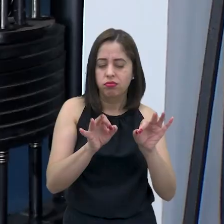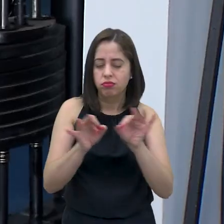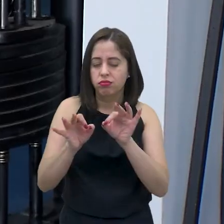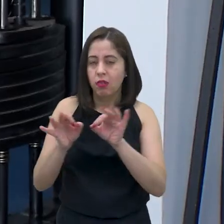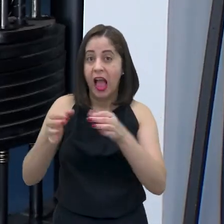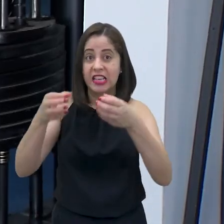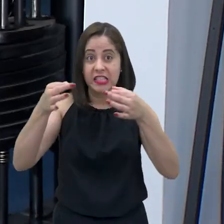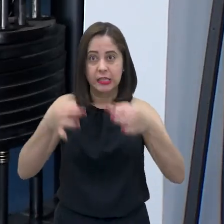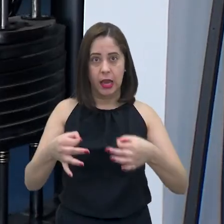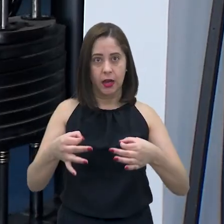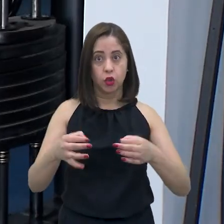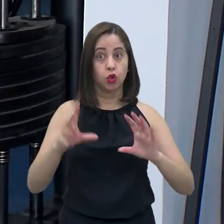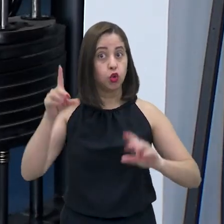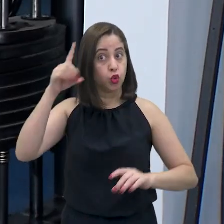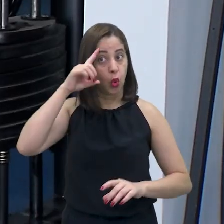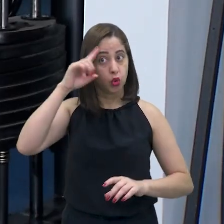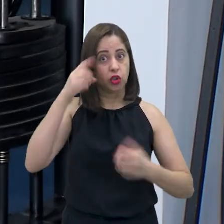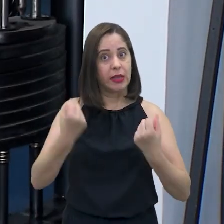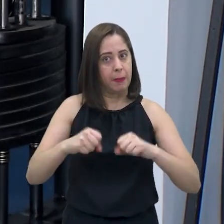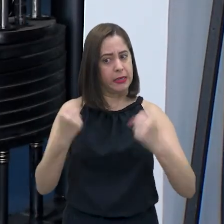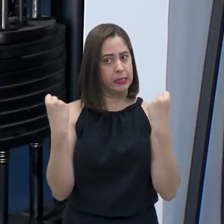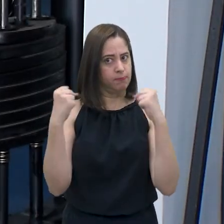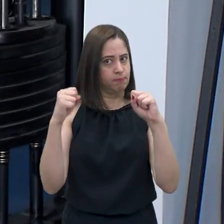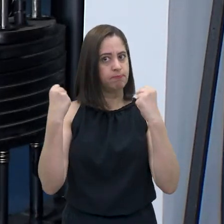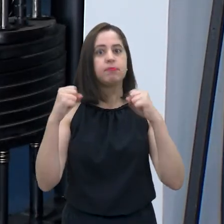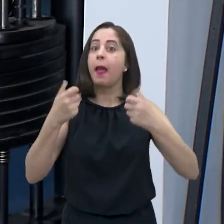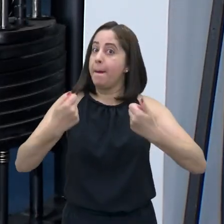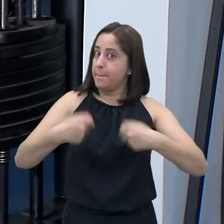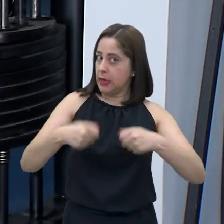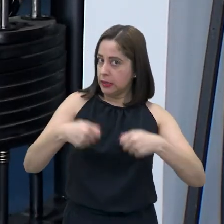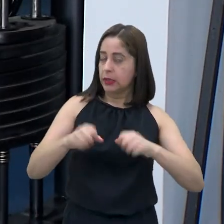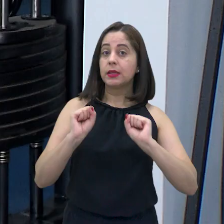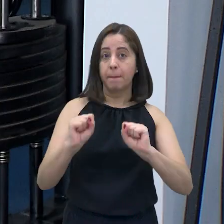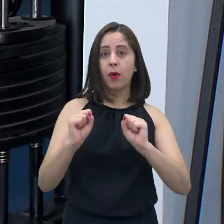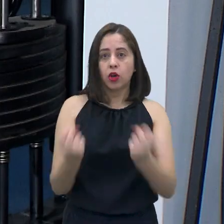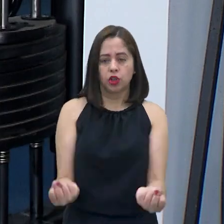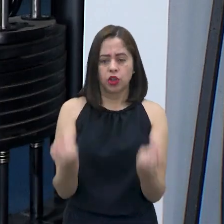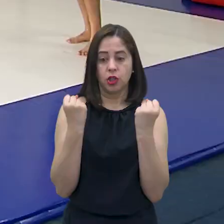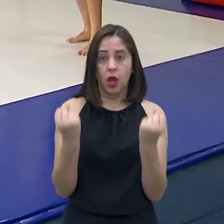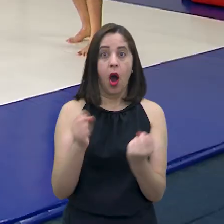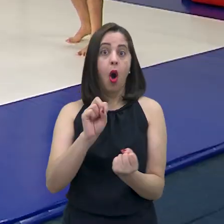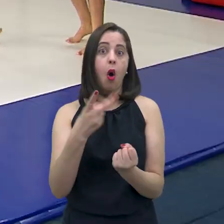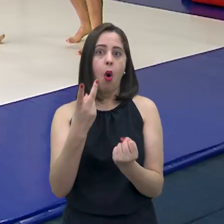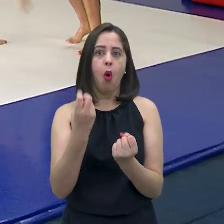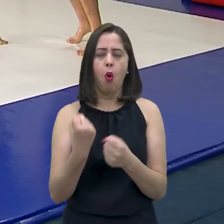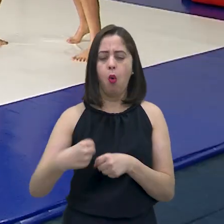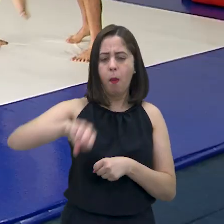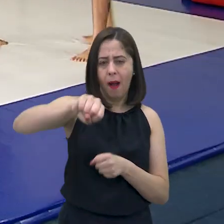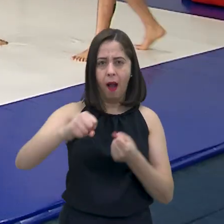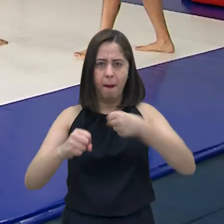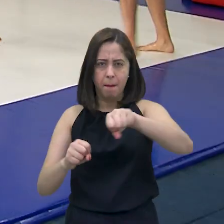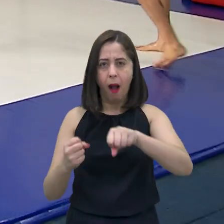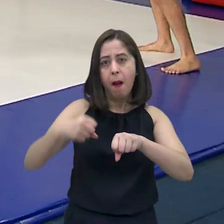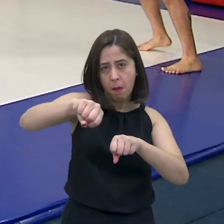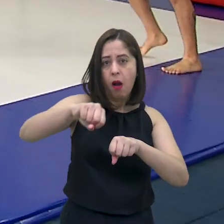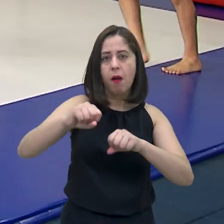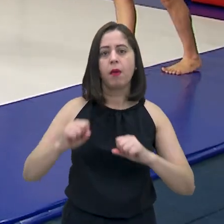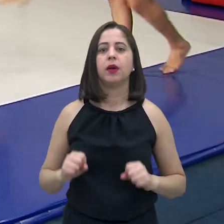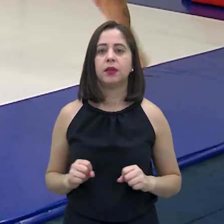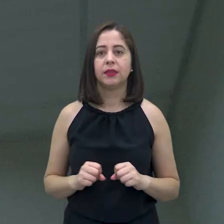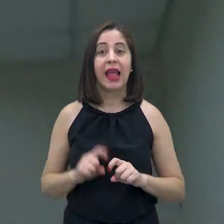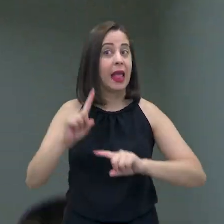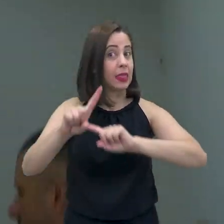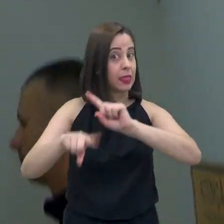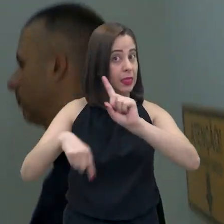organizada. Todos os dias precisam fazer exercício físico, que pode ser academia ou então alguma arte